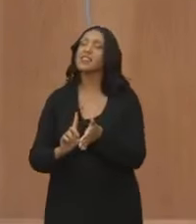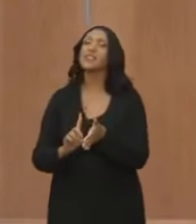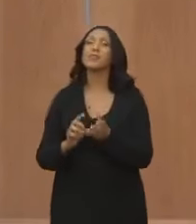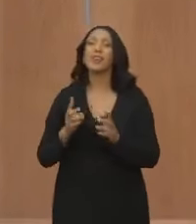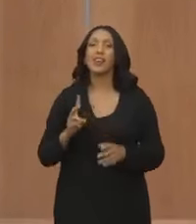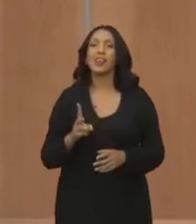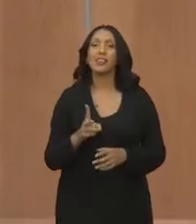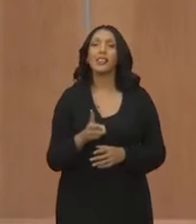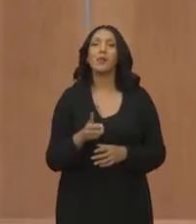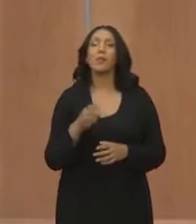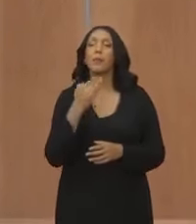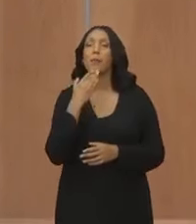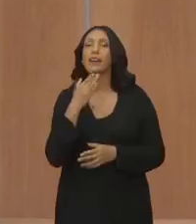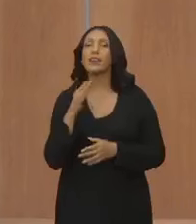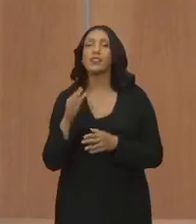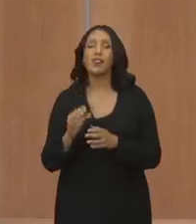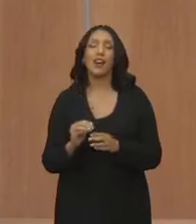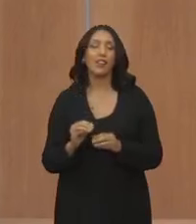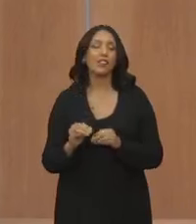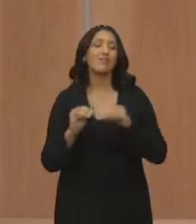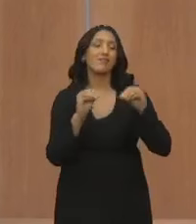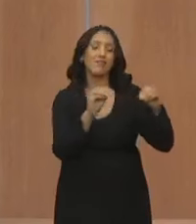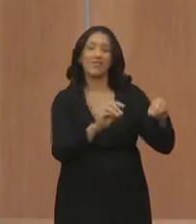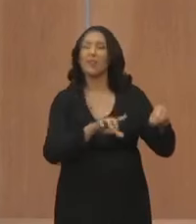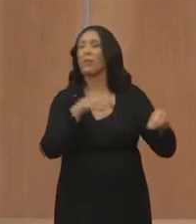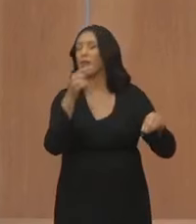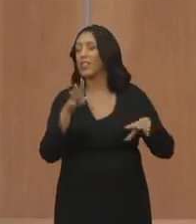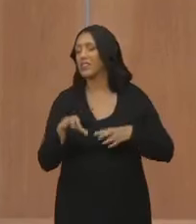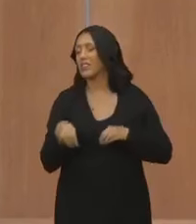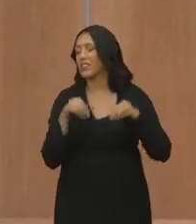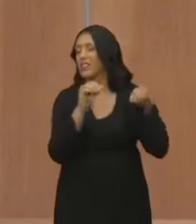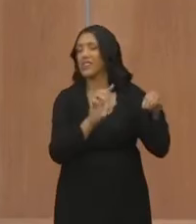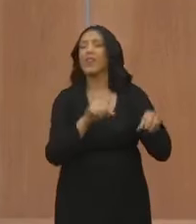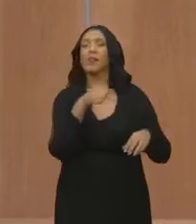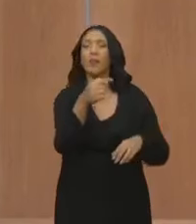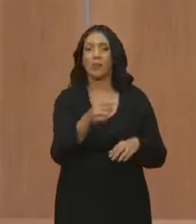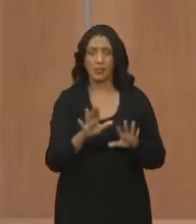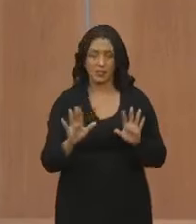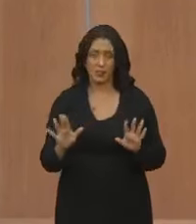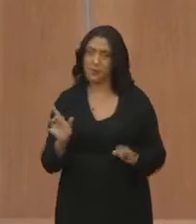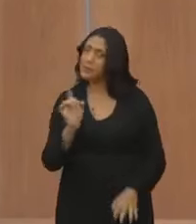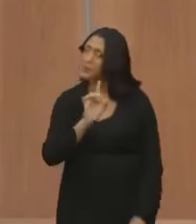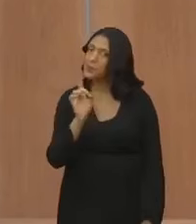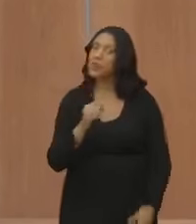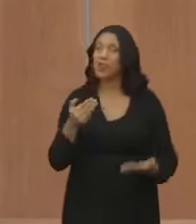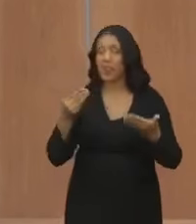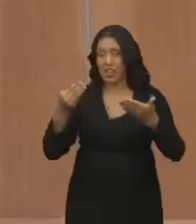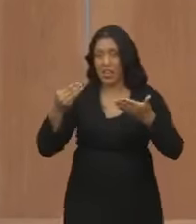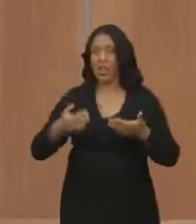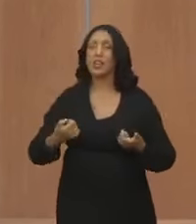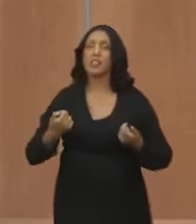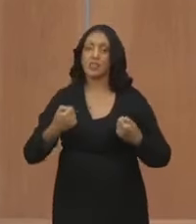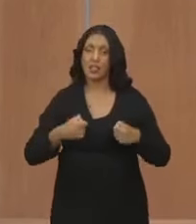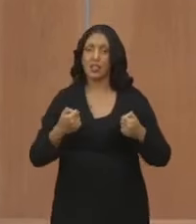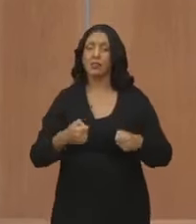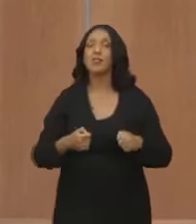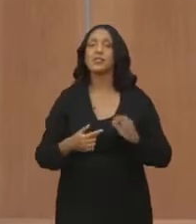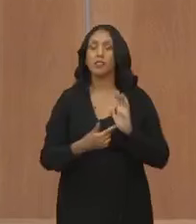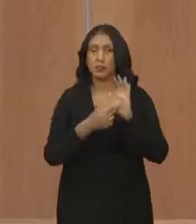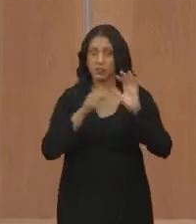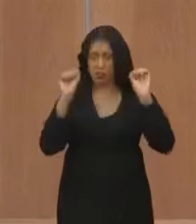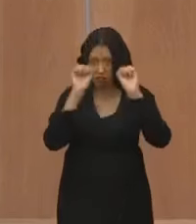Veranejal, no Porto Velho, e esse é o debate que nós temos que fazer. Que com essa subprefeitura, e aí eu quero dizer claro para